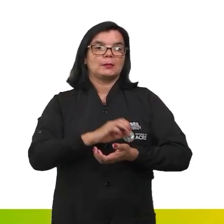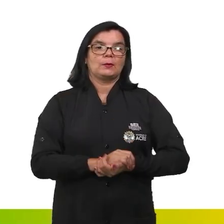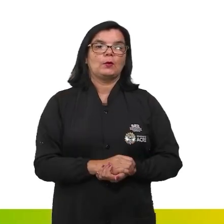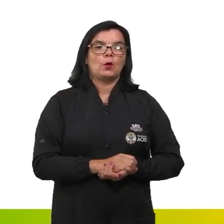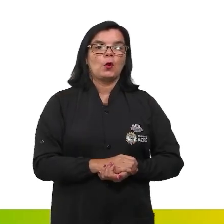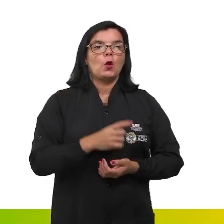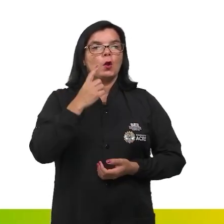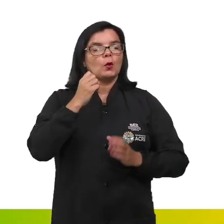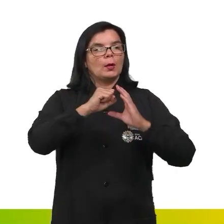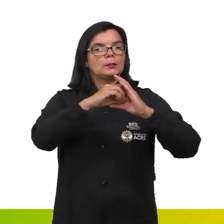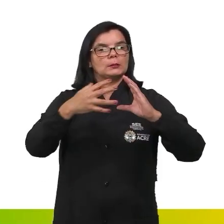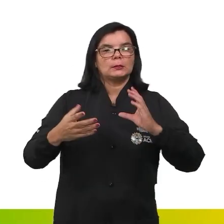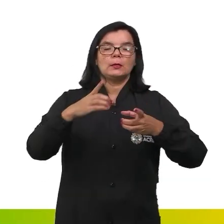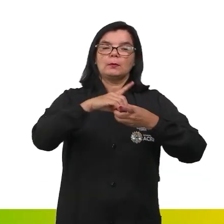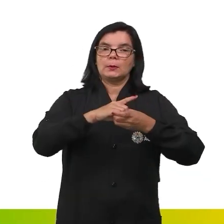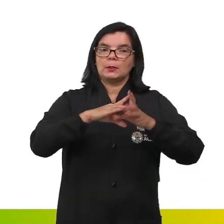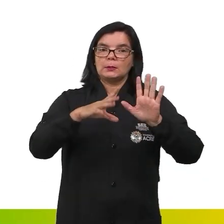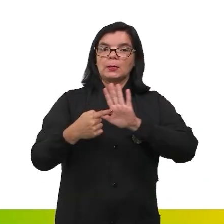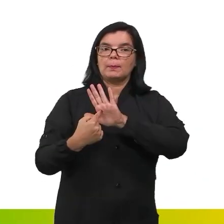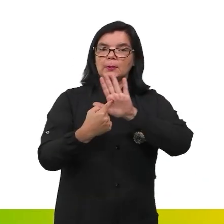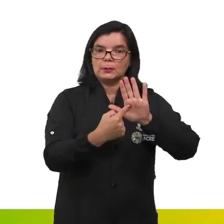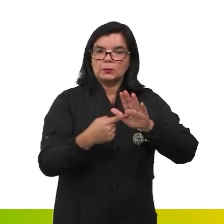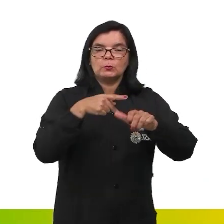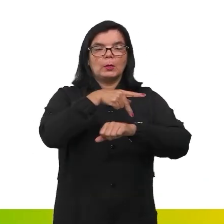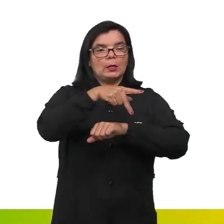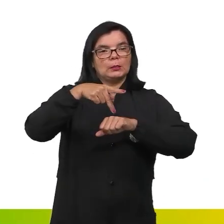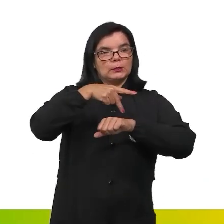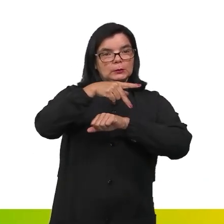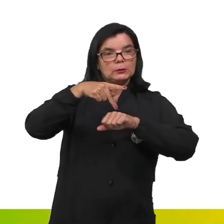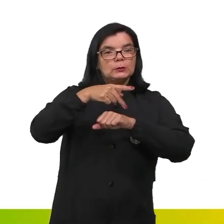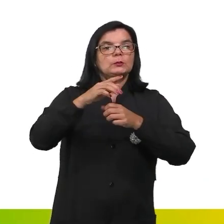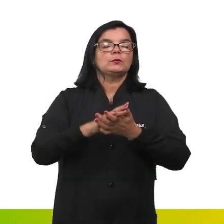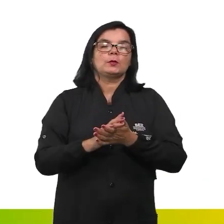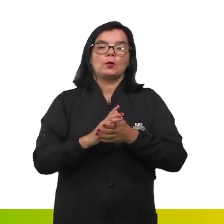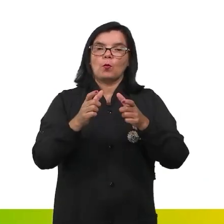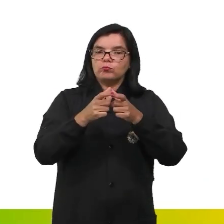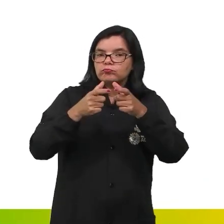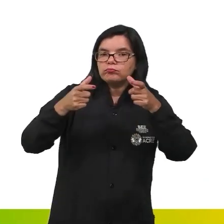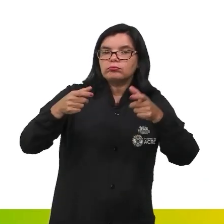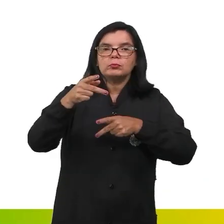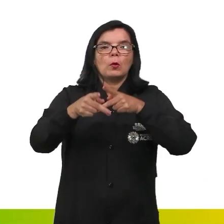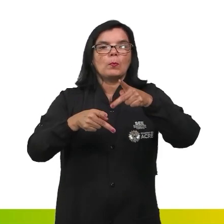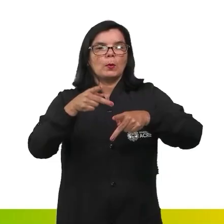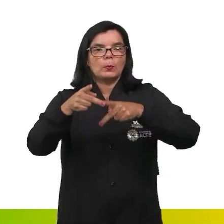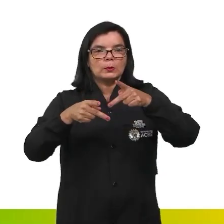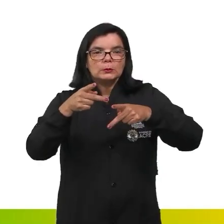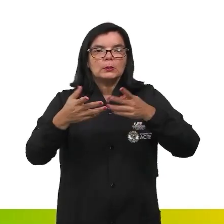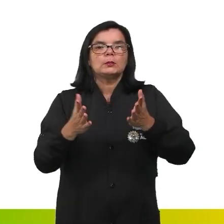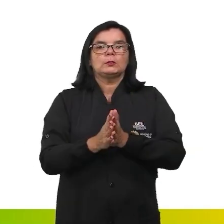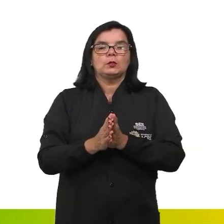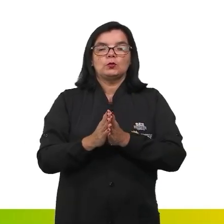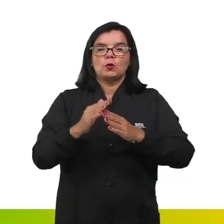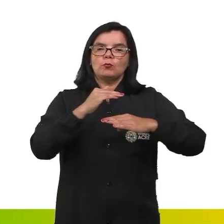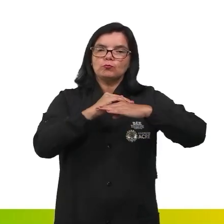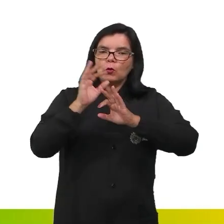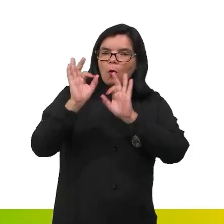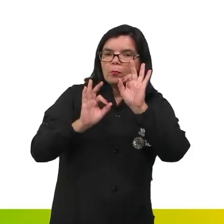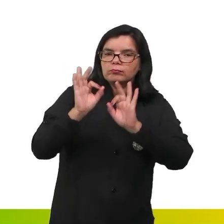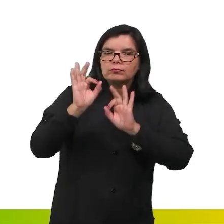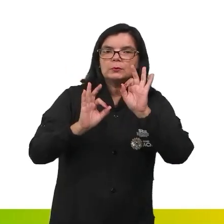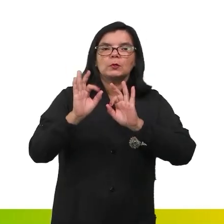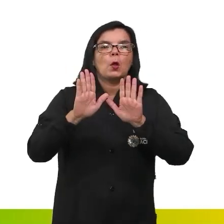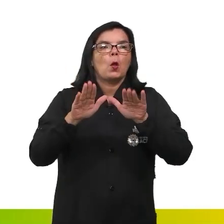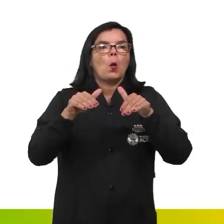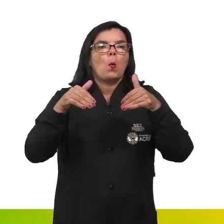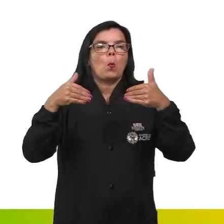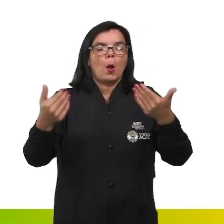Com base nas características demográficas apresentadas para os países hispanohablantes, como a densidade populacional, a distribuição da população, o nível de urbanização,